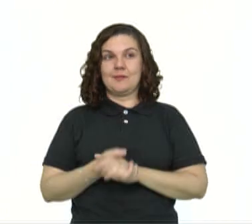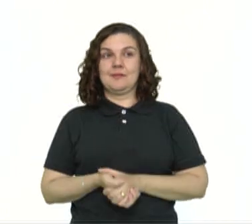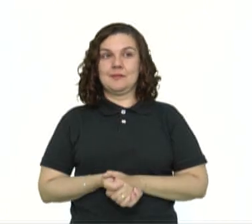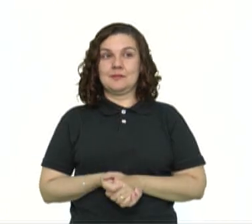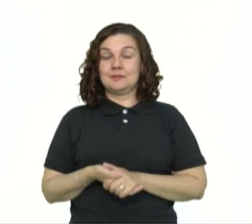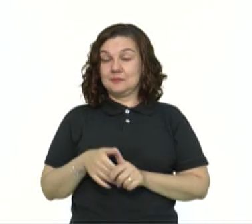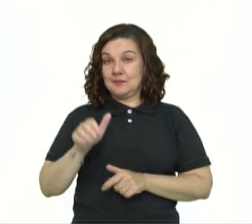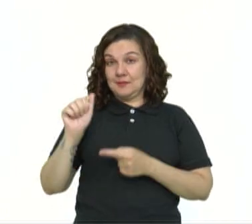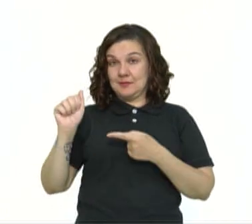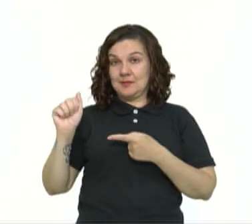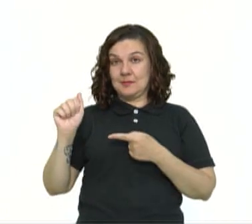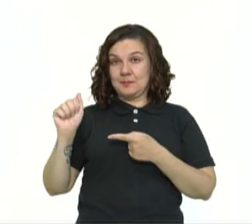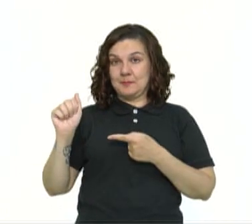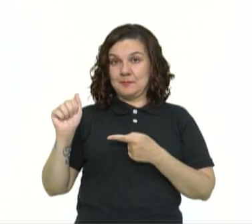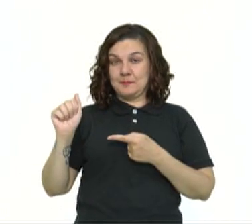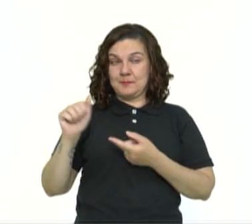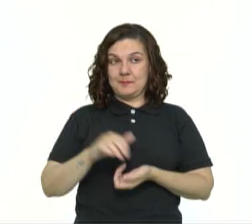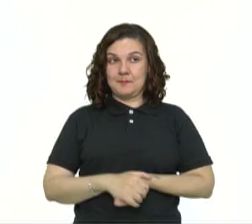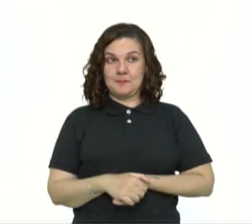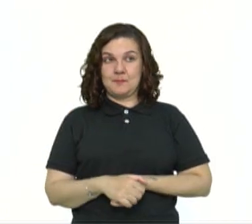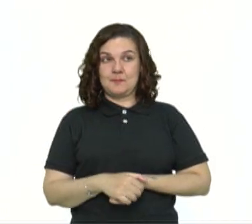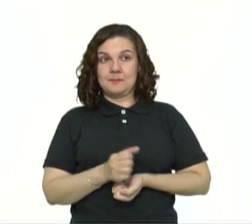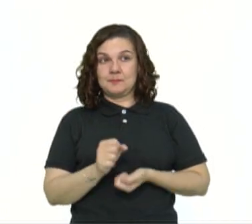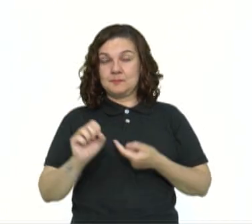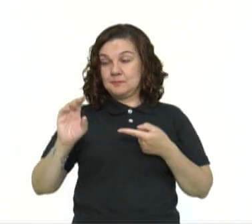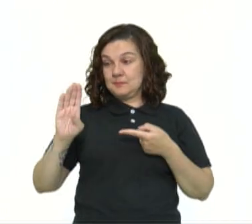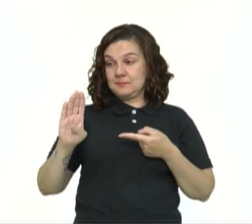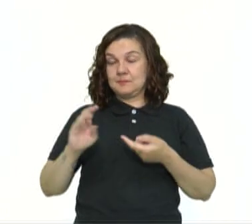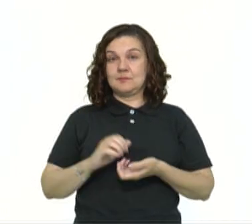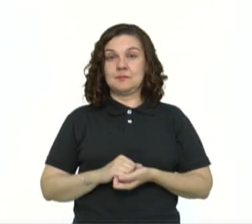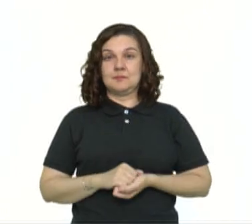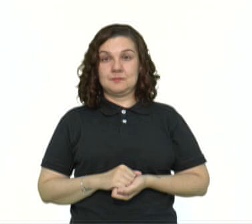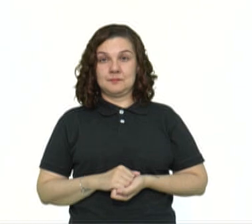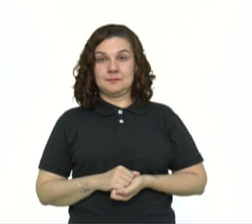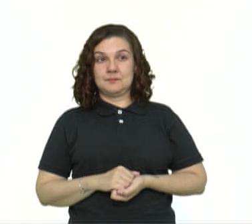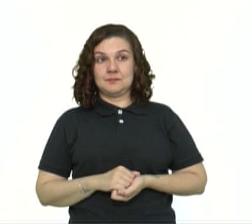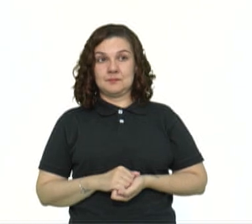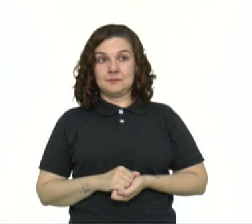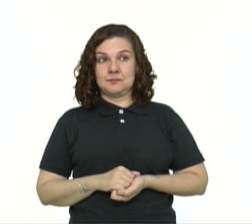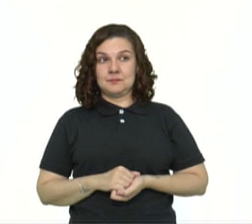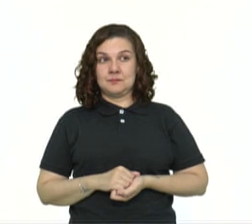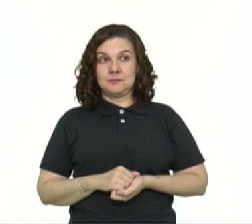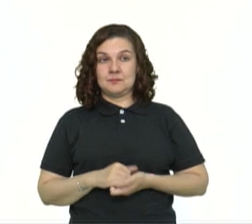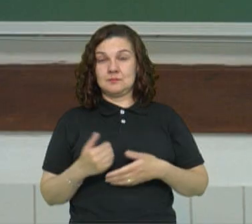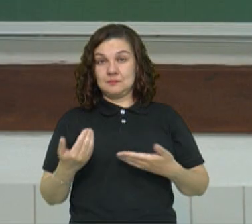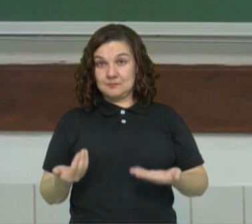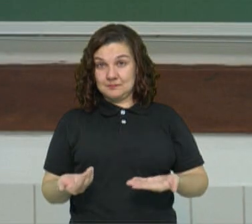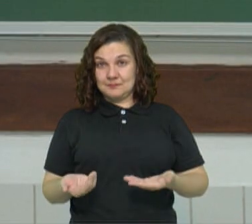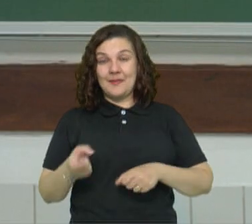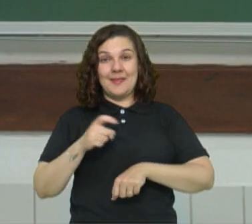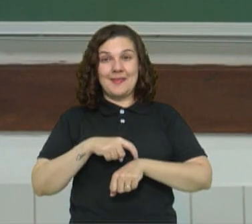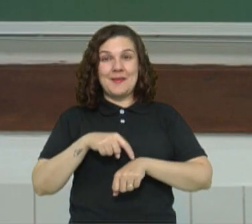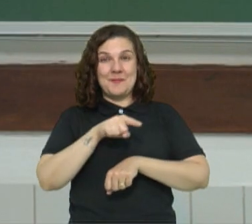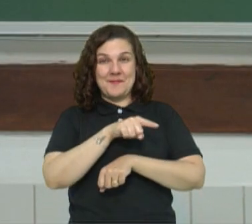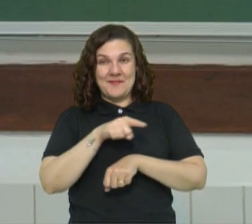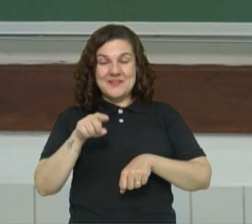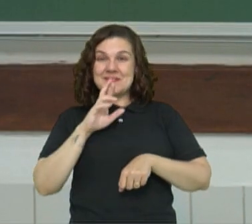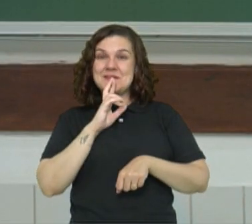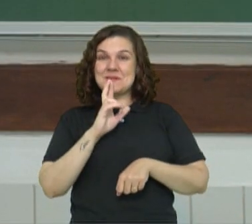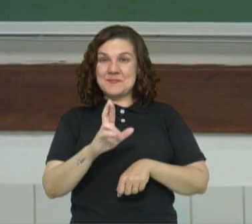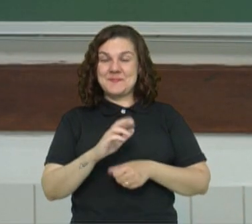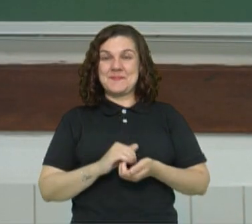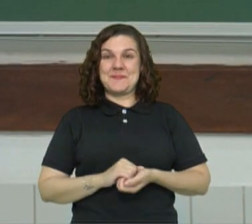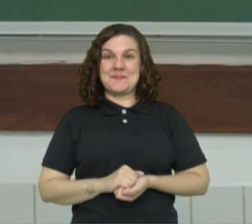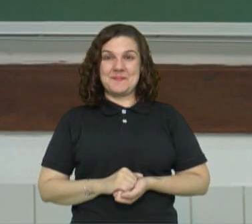características: A. Templos e palácios. B. Mesquitas e igrejas. Vou dar um tempinho para